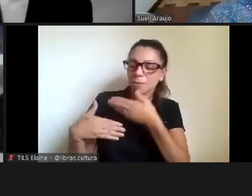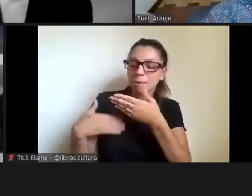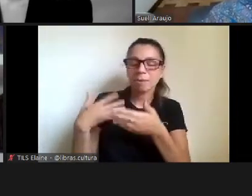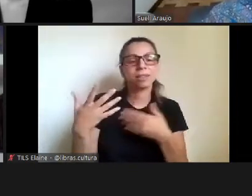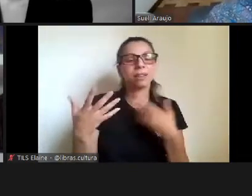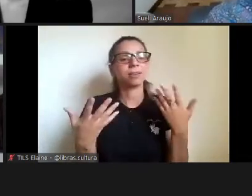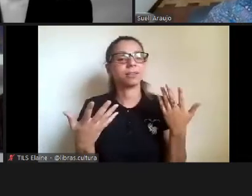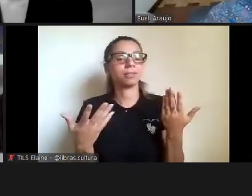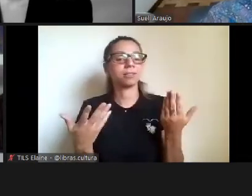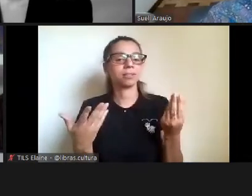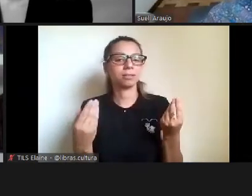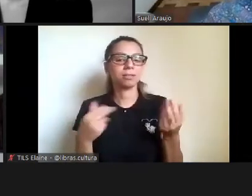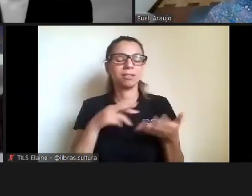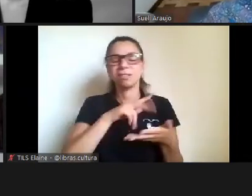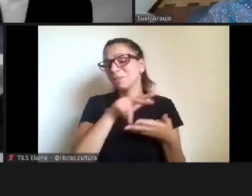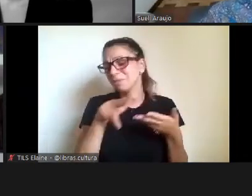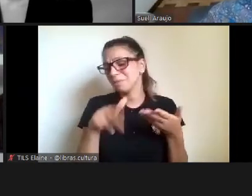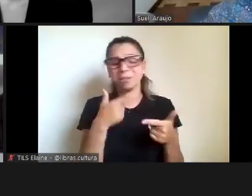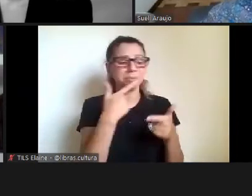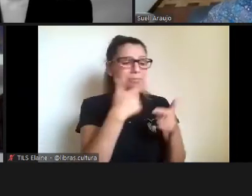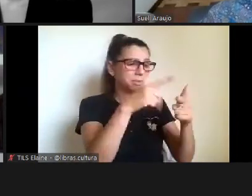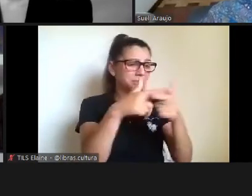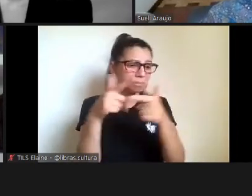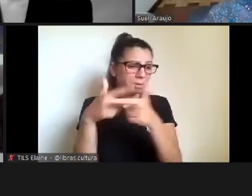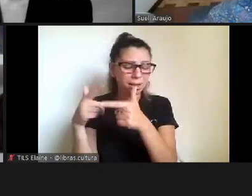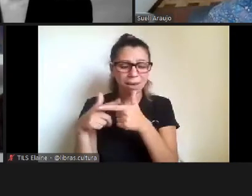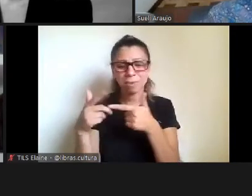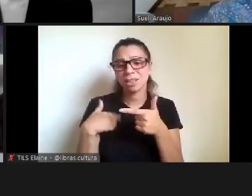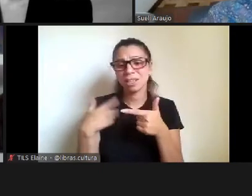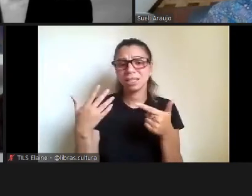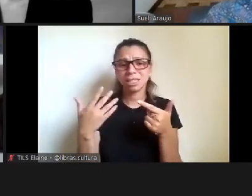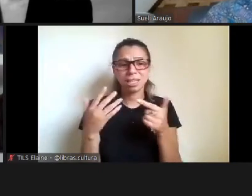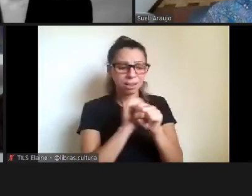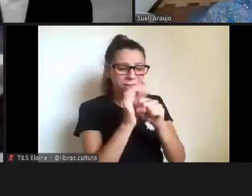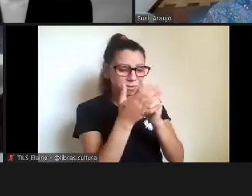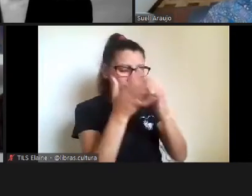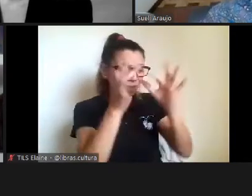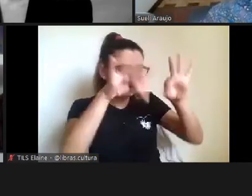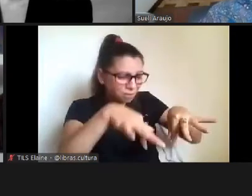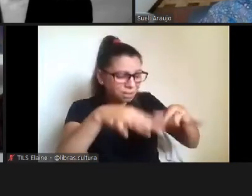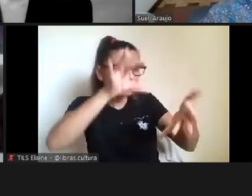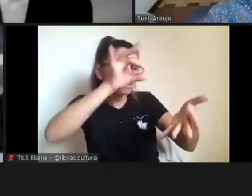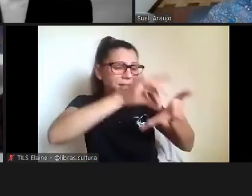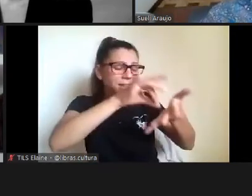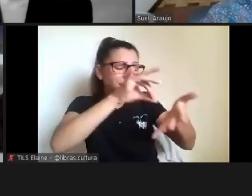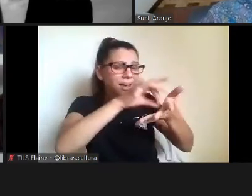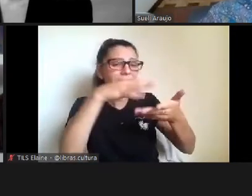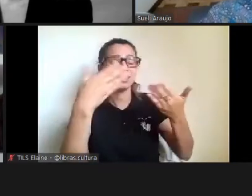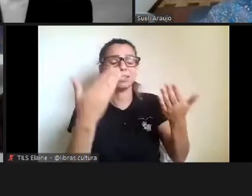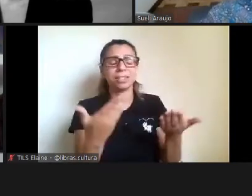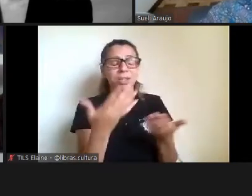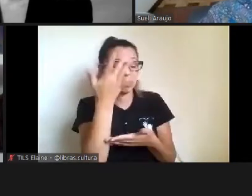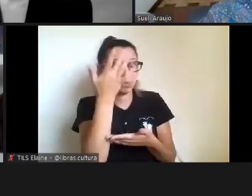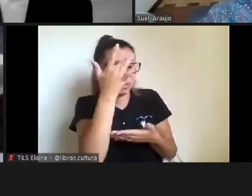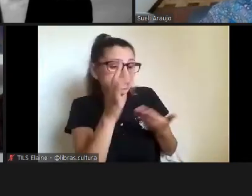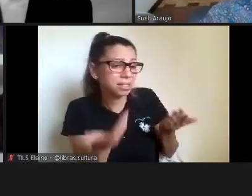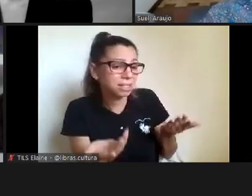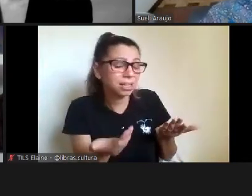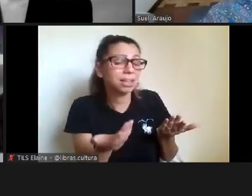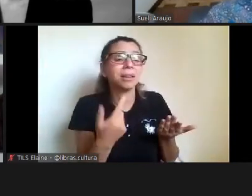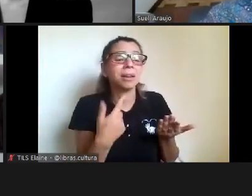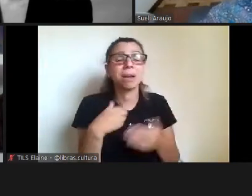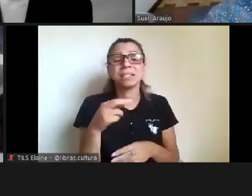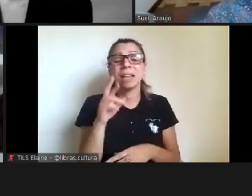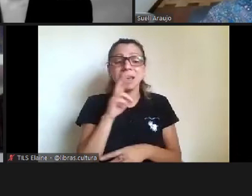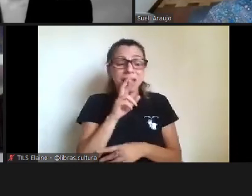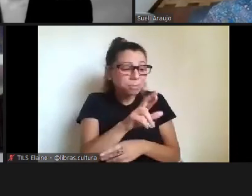de várias questões, de saber se algum dia vai sair disso, luz, ou, sabe? Eu sei que não trouxe resposta nenhuma, né? Mas